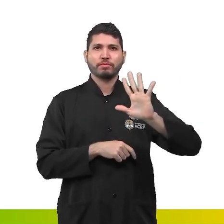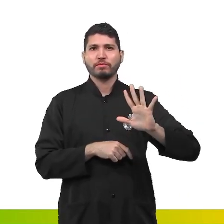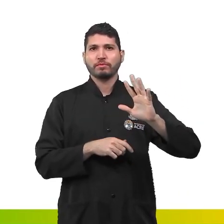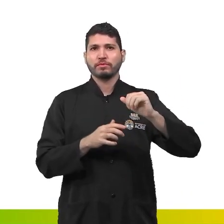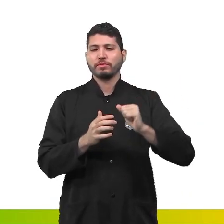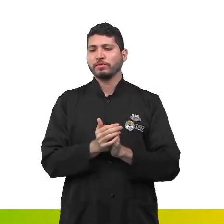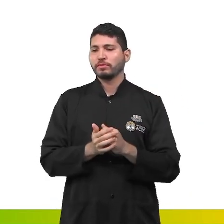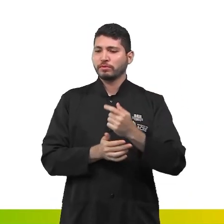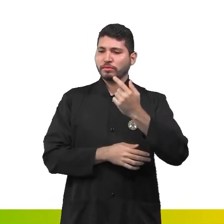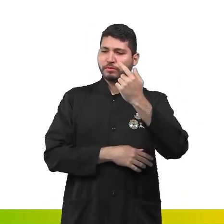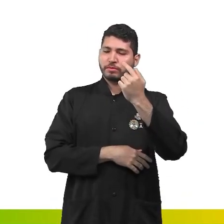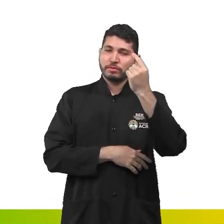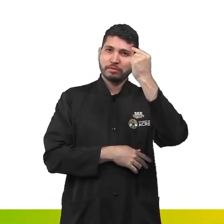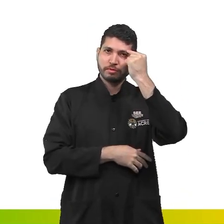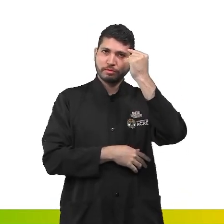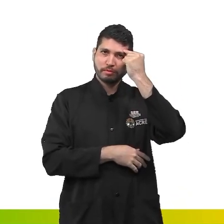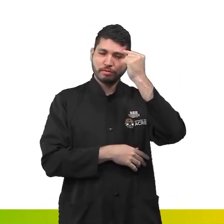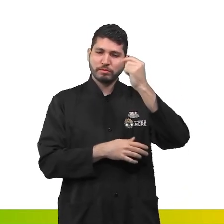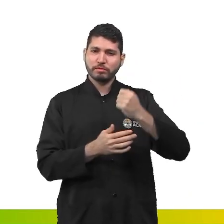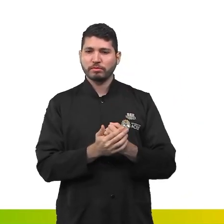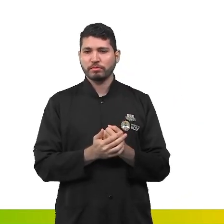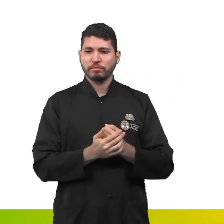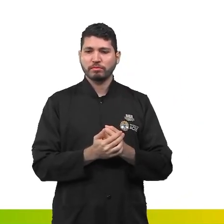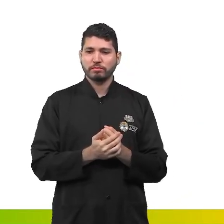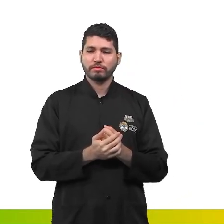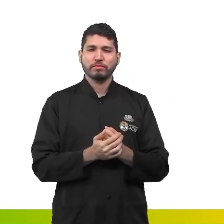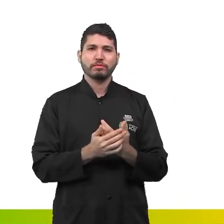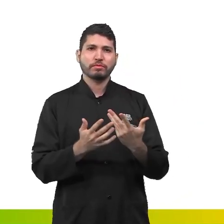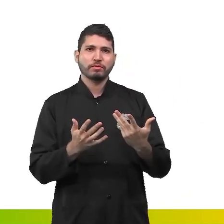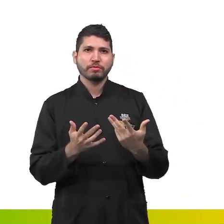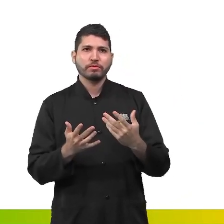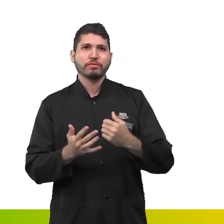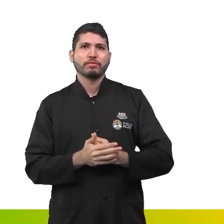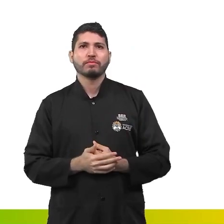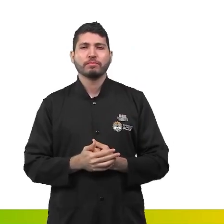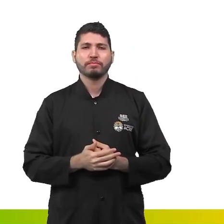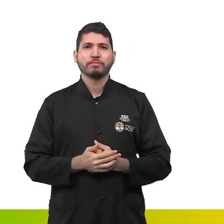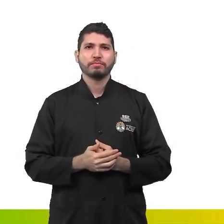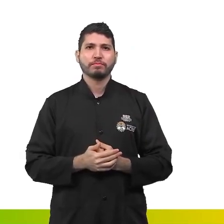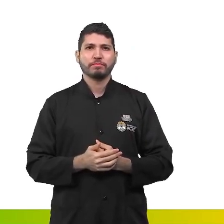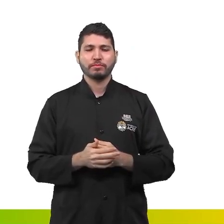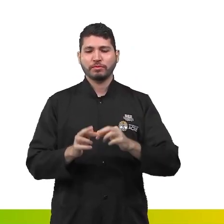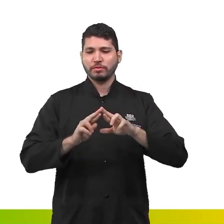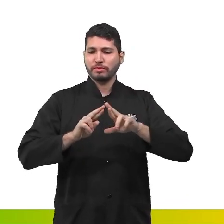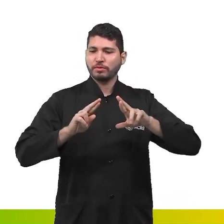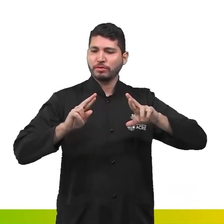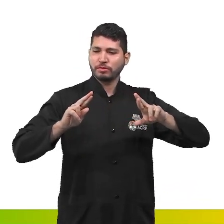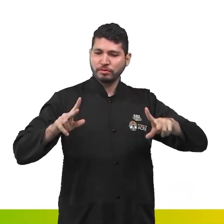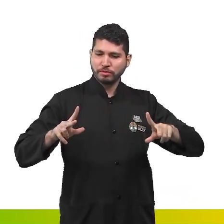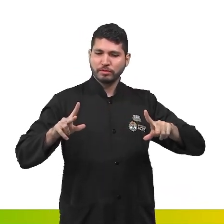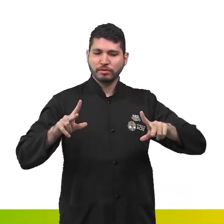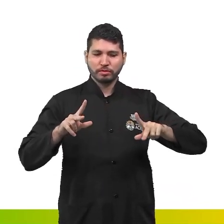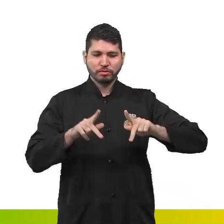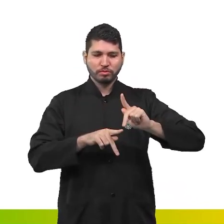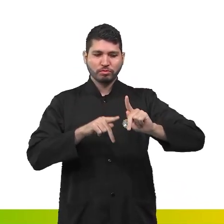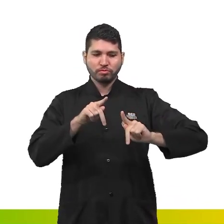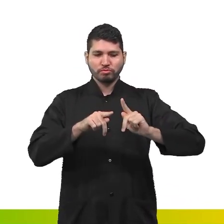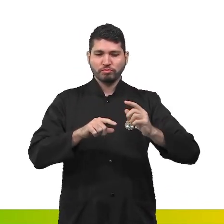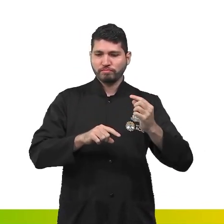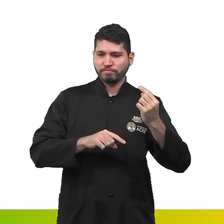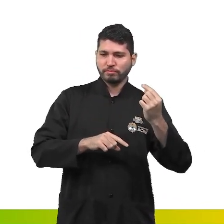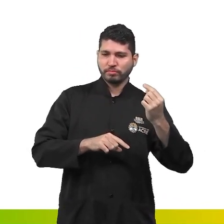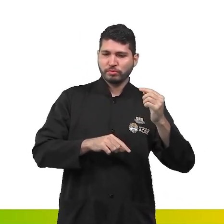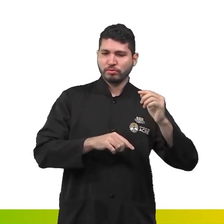a natureza humana e a existência de diferenças entre os povos. Será